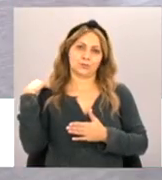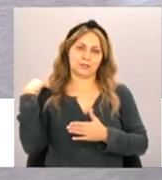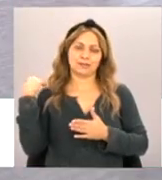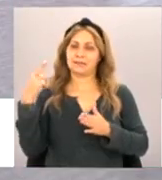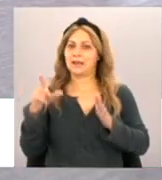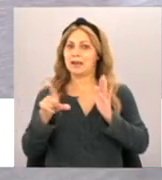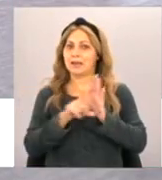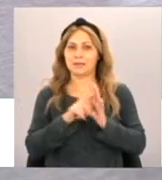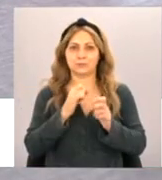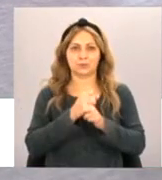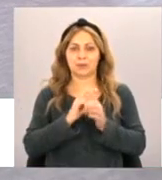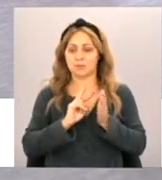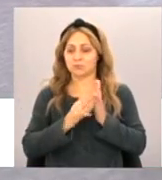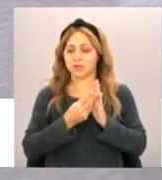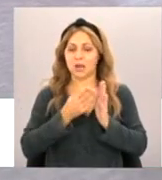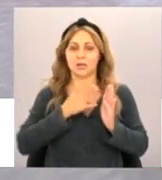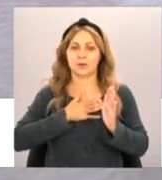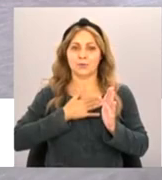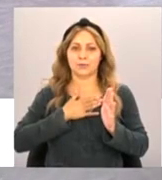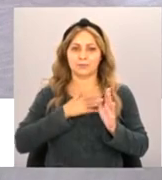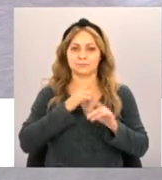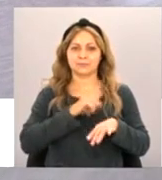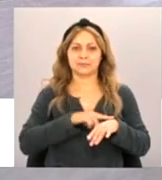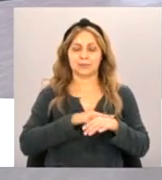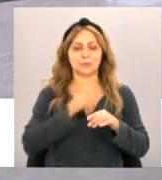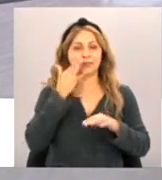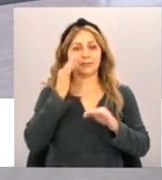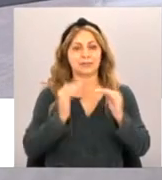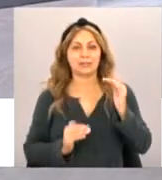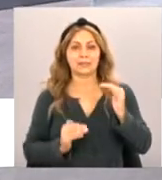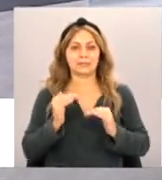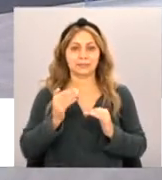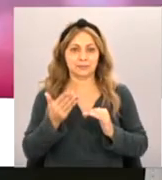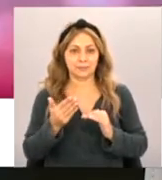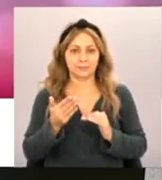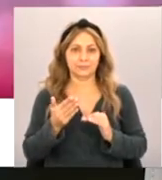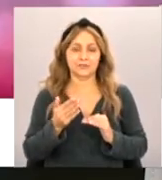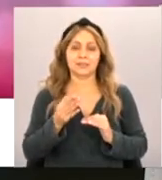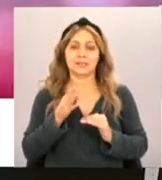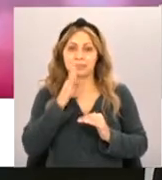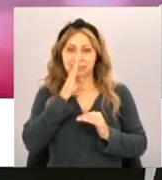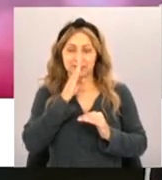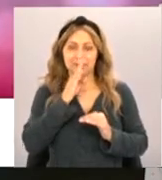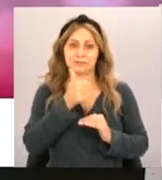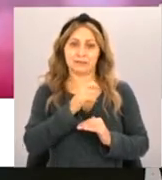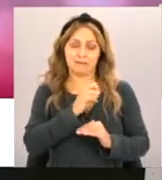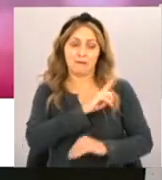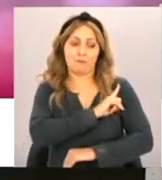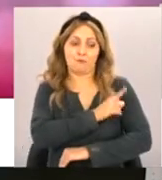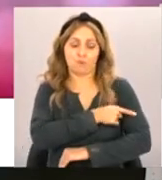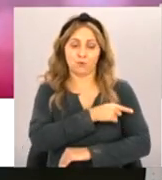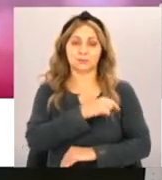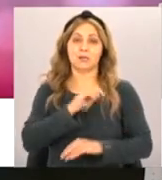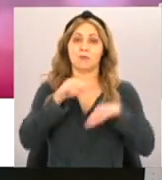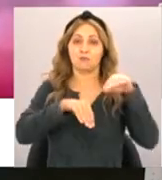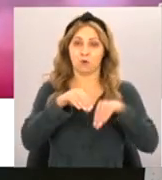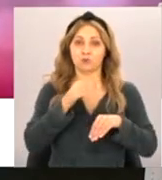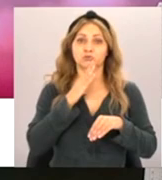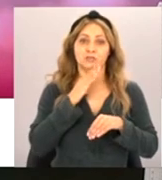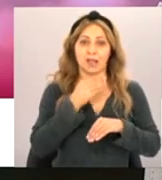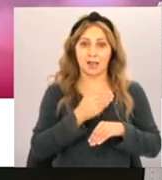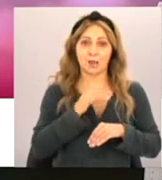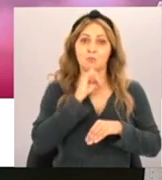buscar pode ser ultrapassado Vamos tentar aqui ajuda demais os tempos forças para isso é Catarina Martins de